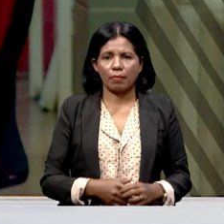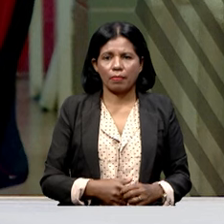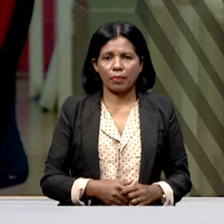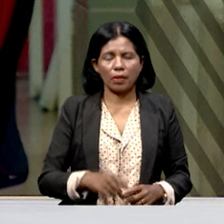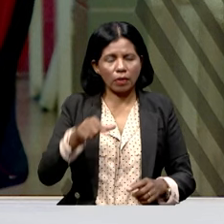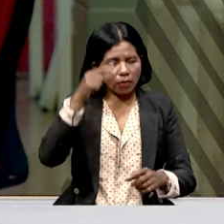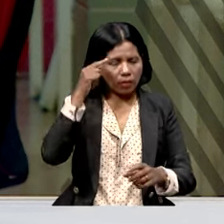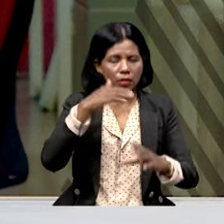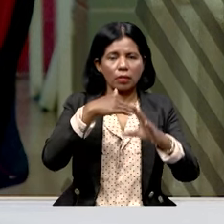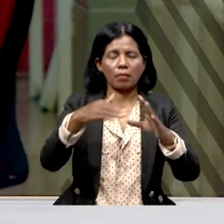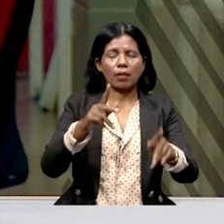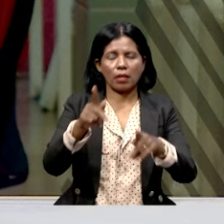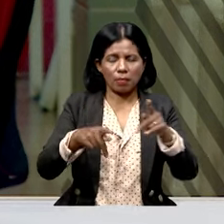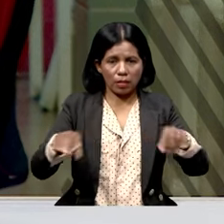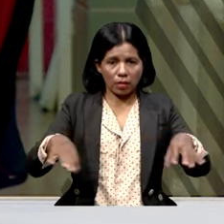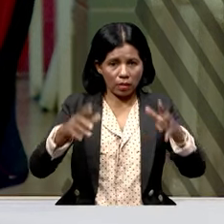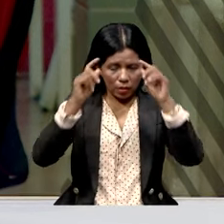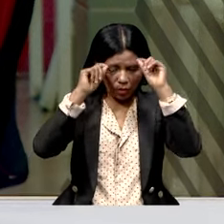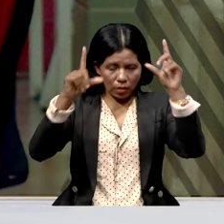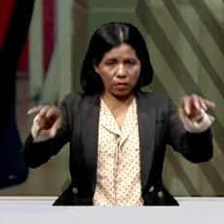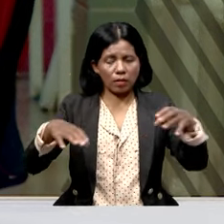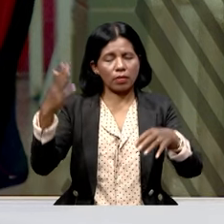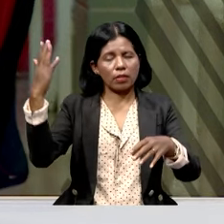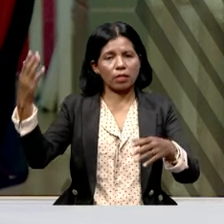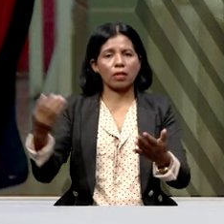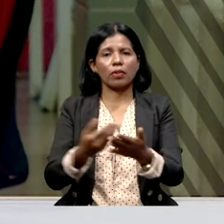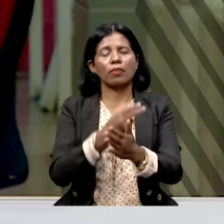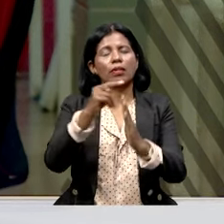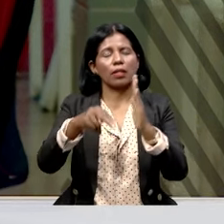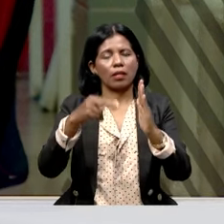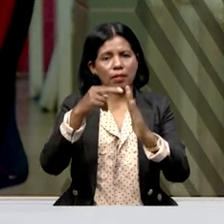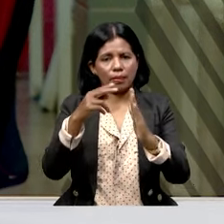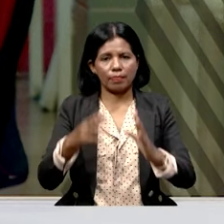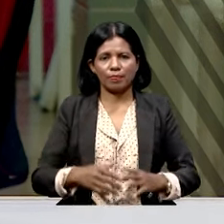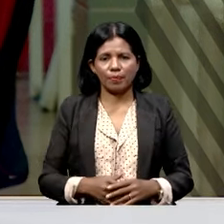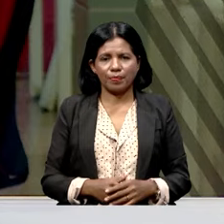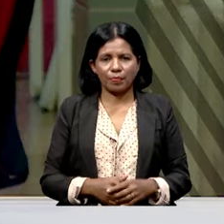Para ser ruca trabalhador Timor-Leste serviço ia Nova Zelândia.